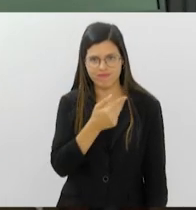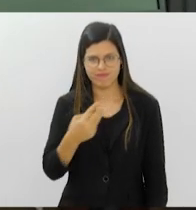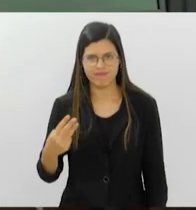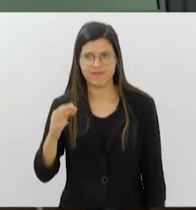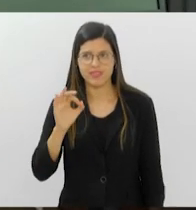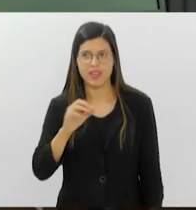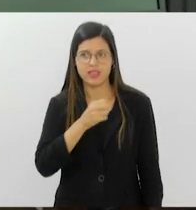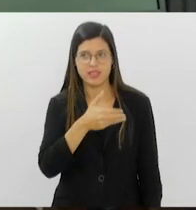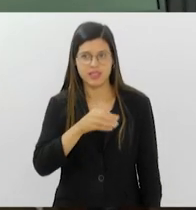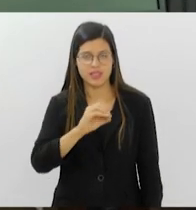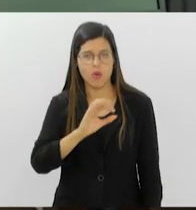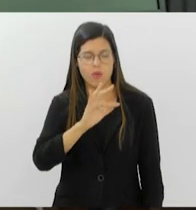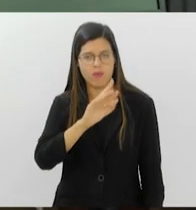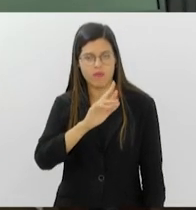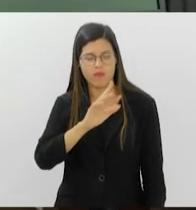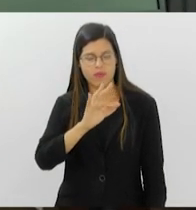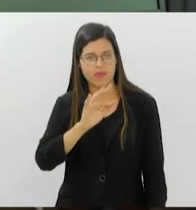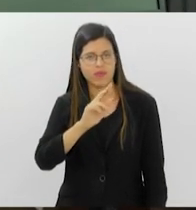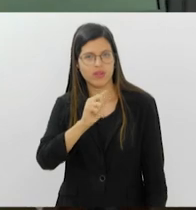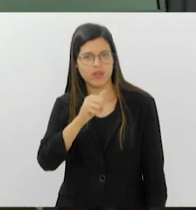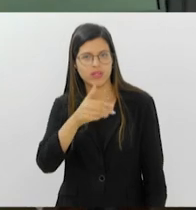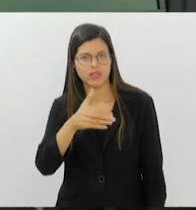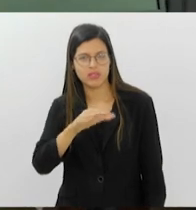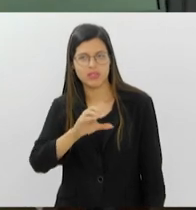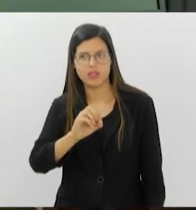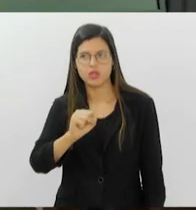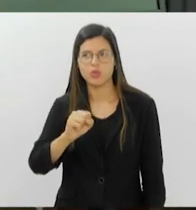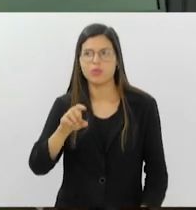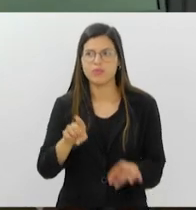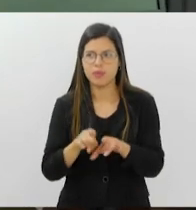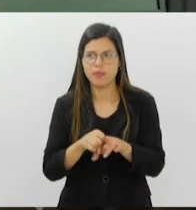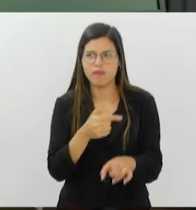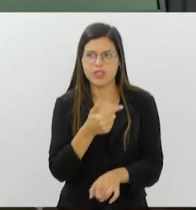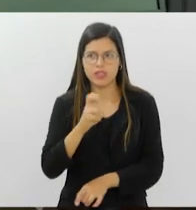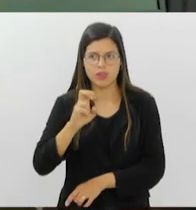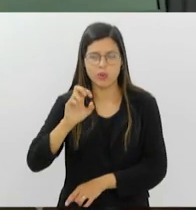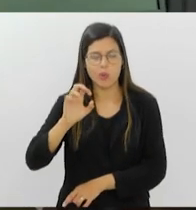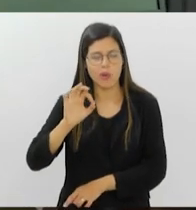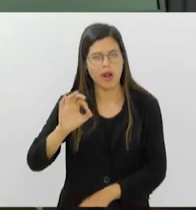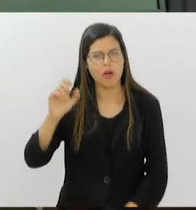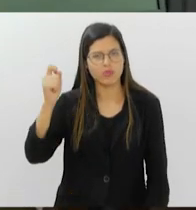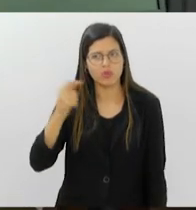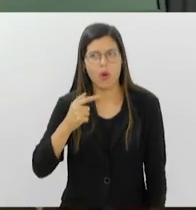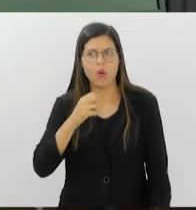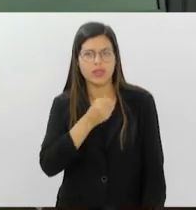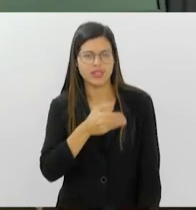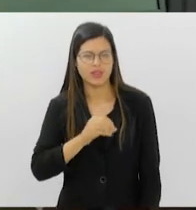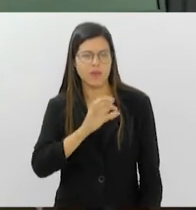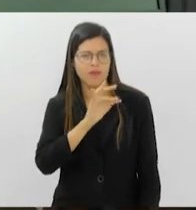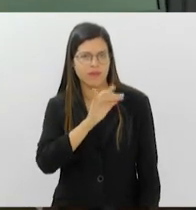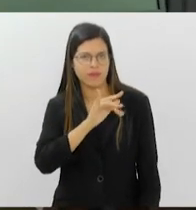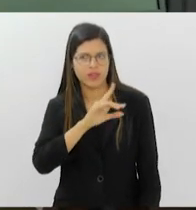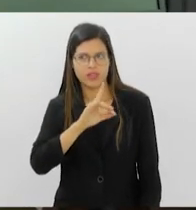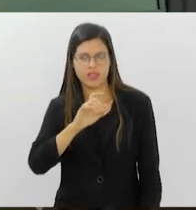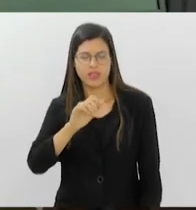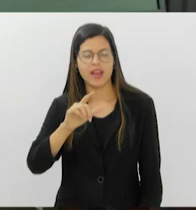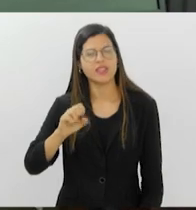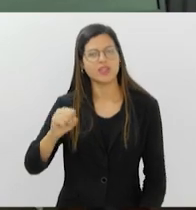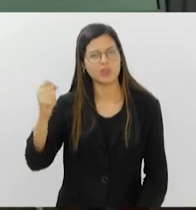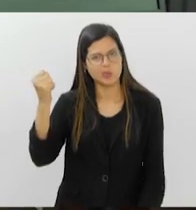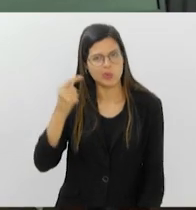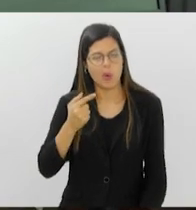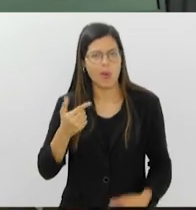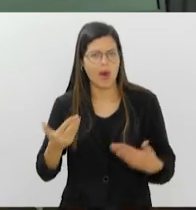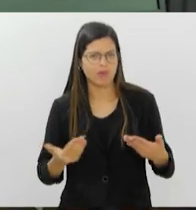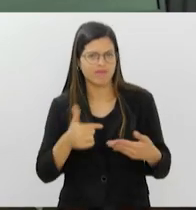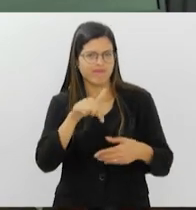itabapuana também com sol 25º e são Fideles também com sol 25º nesse momento vamos ver agora como tá o tempo